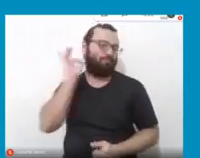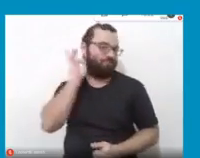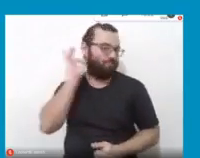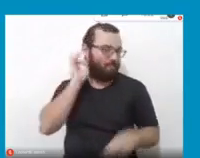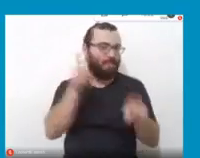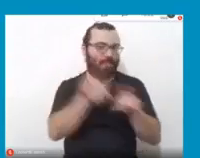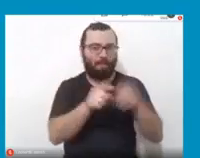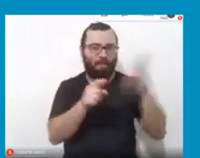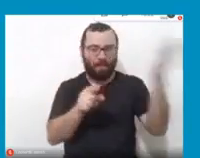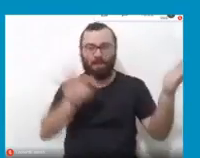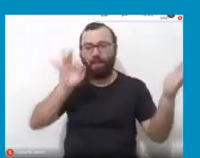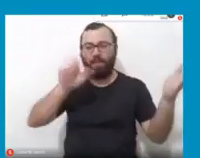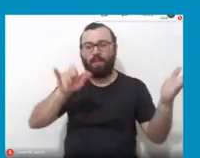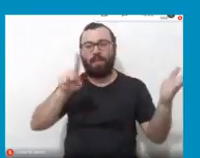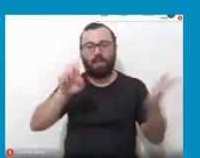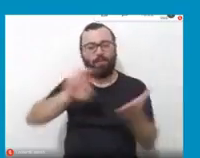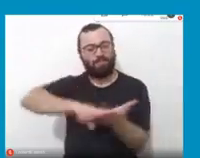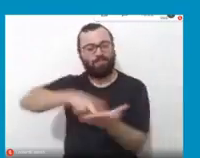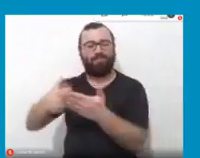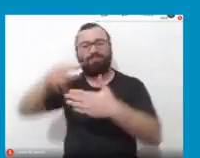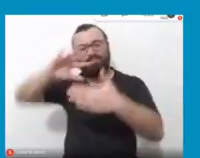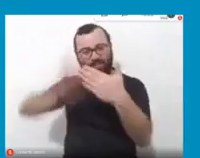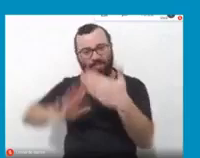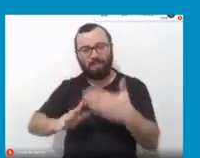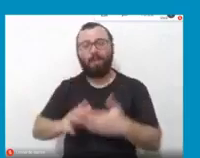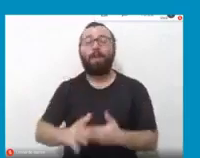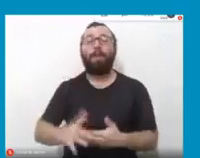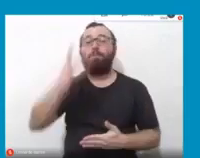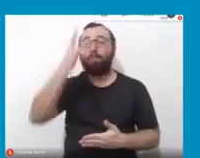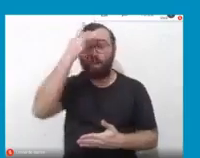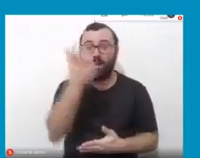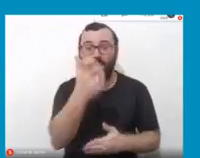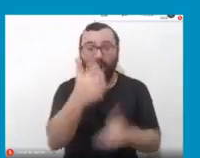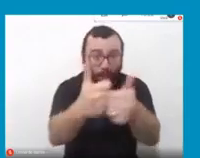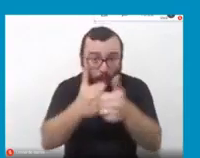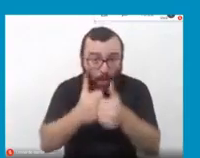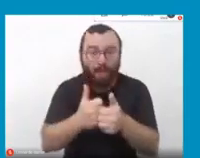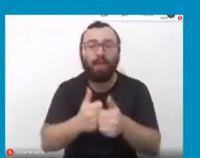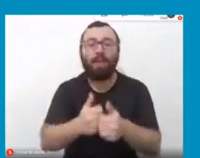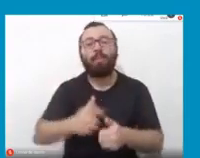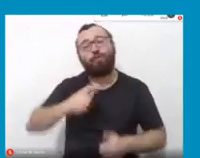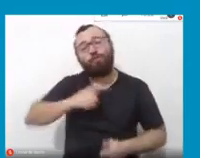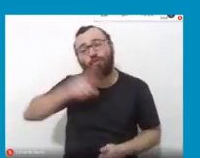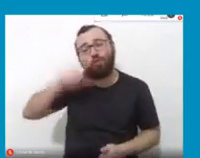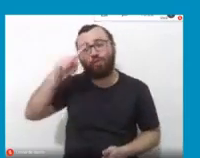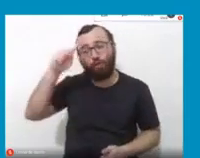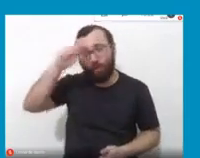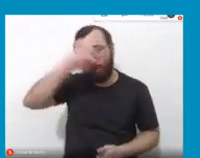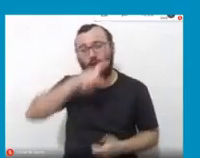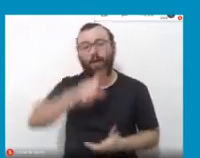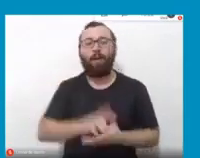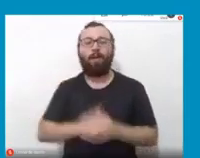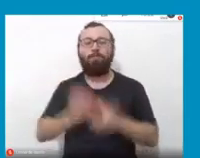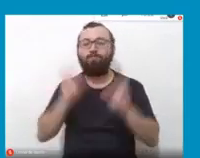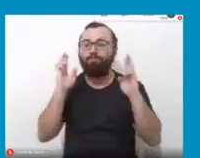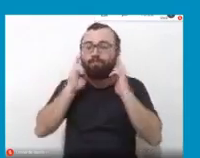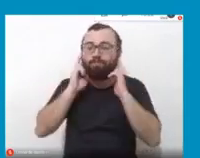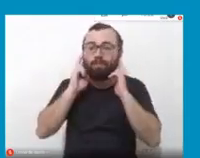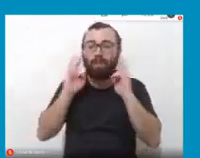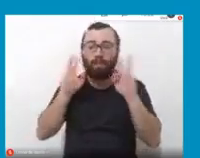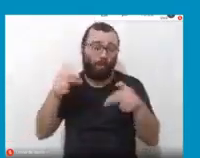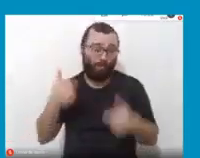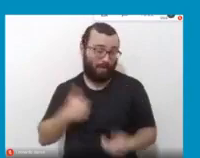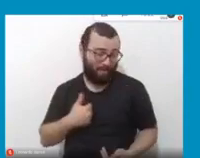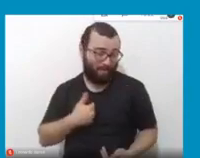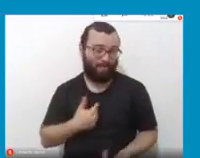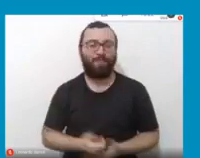Libras para os nossos acompanhantes que têm dificuldades auditivas, como eu tenho